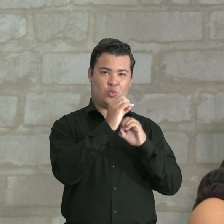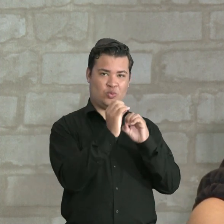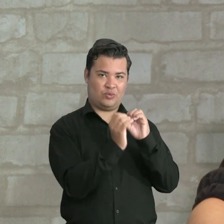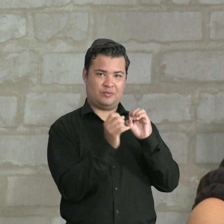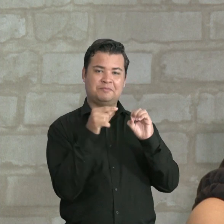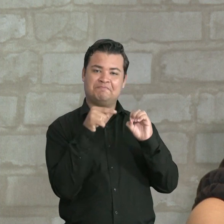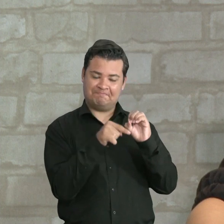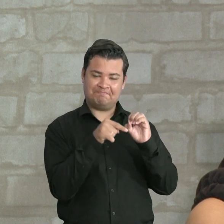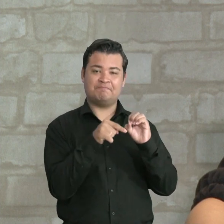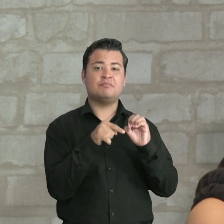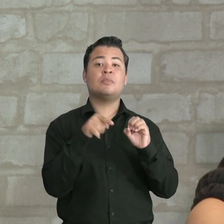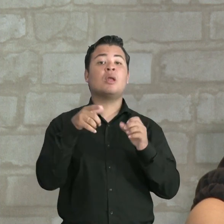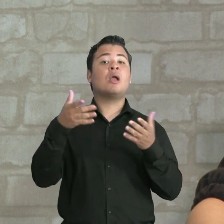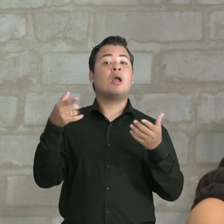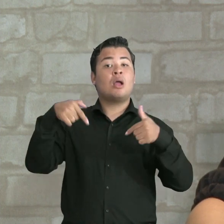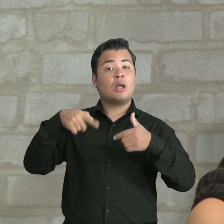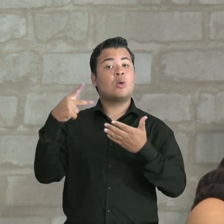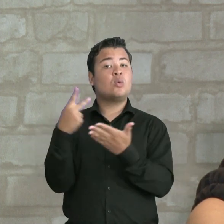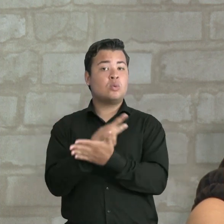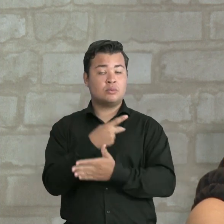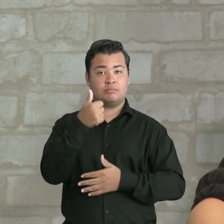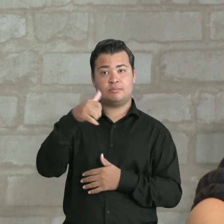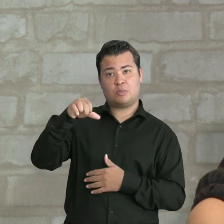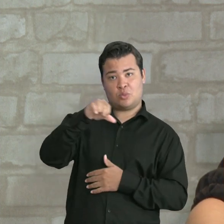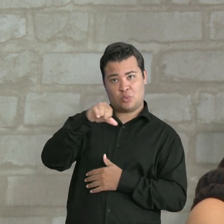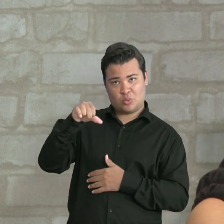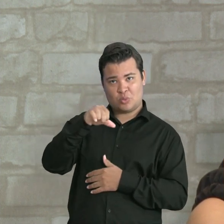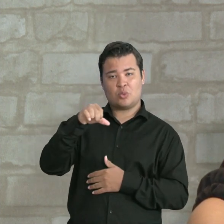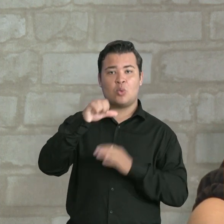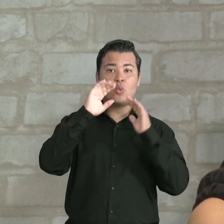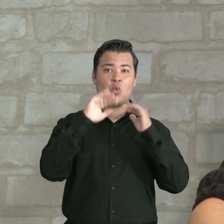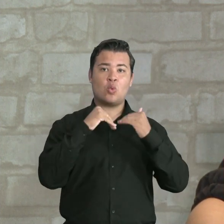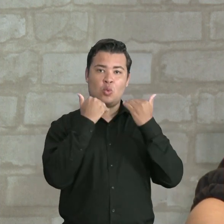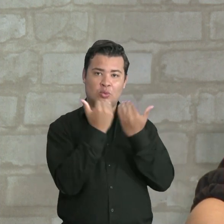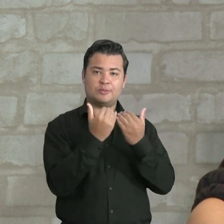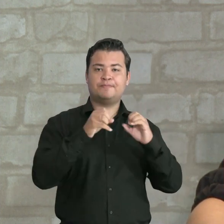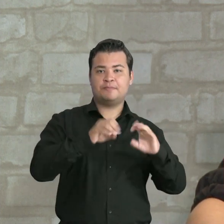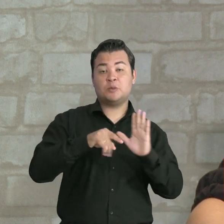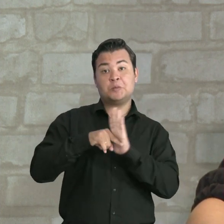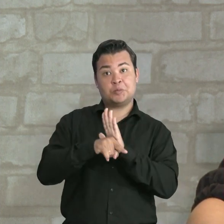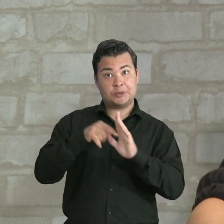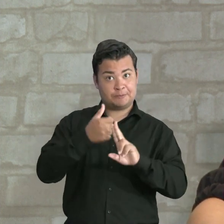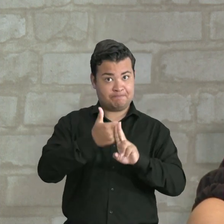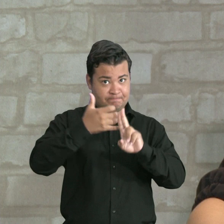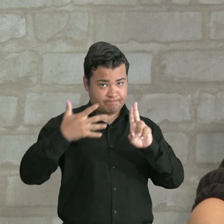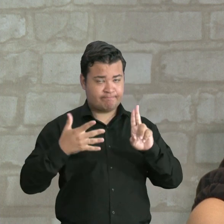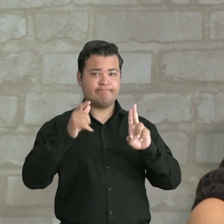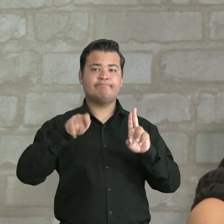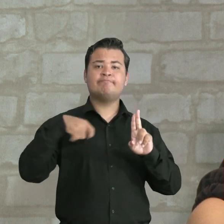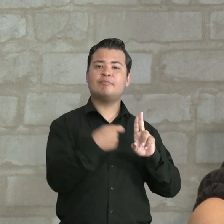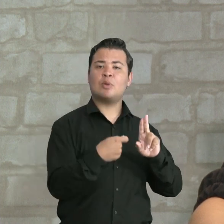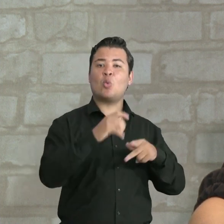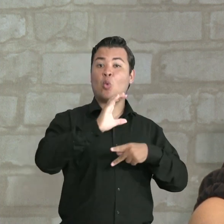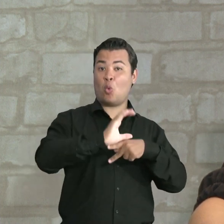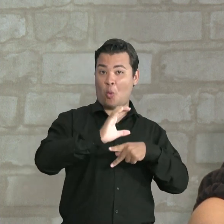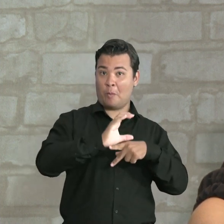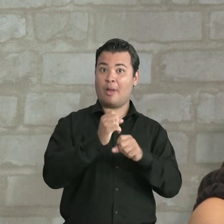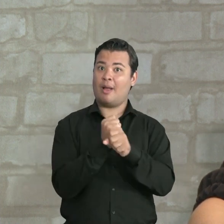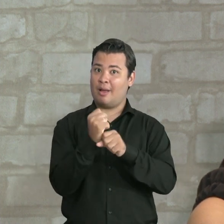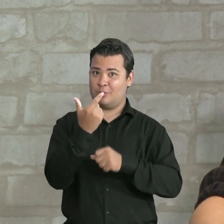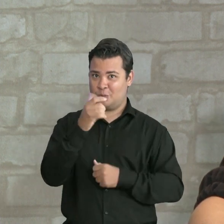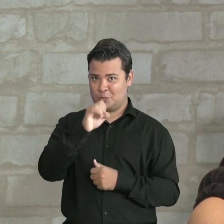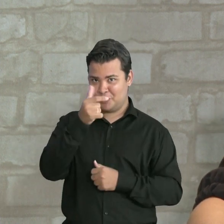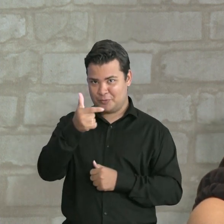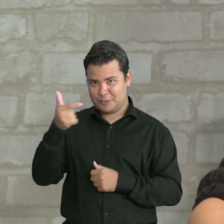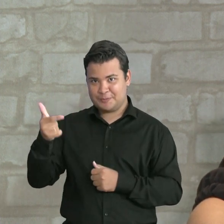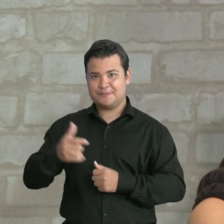onde ocorre a 19ª edição do Congresso de Ensino, Pesquisa e Extensão, o COMPEX 2022,